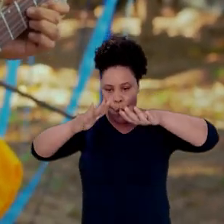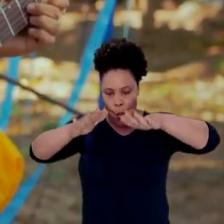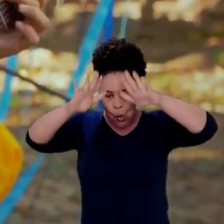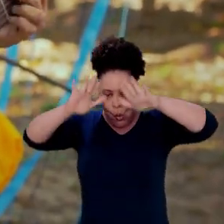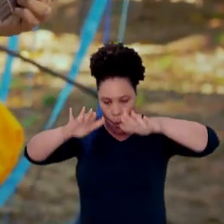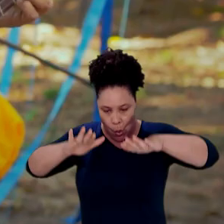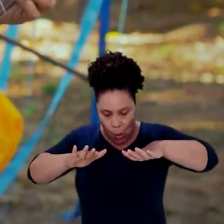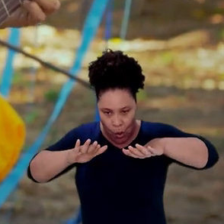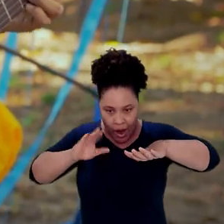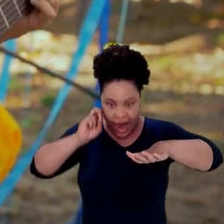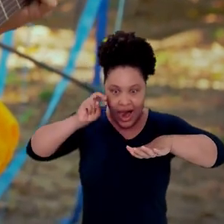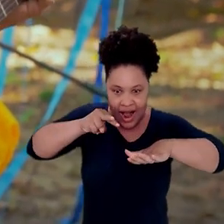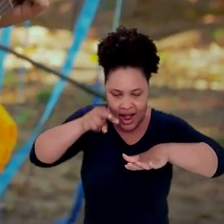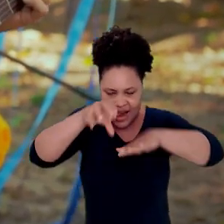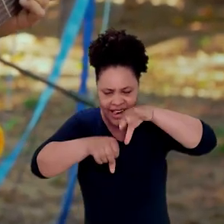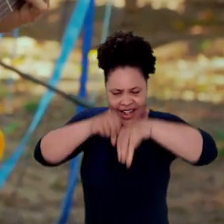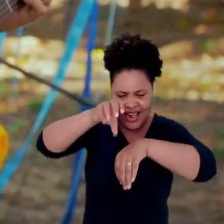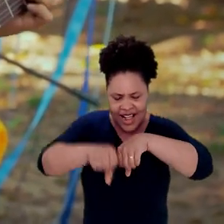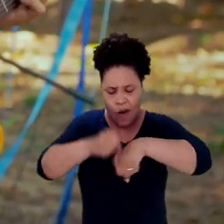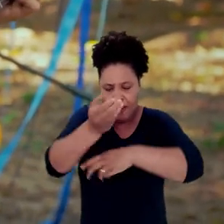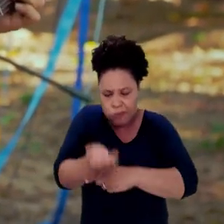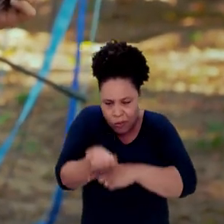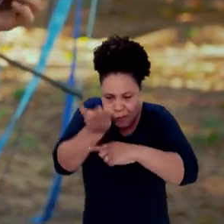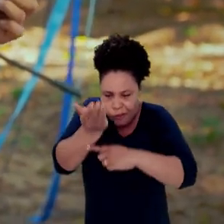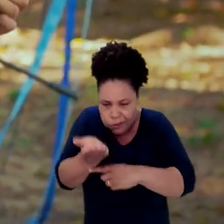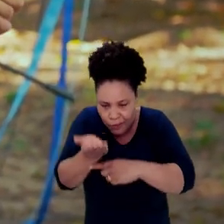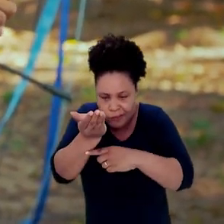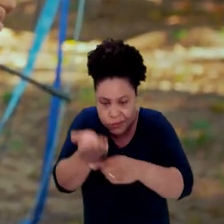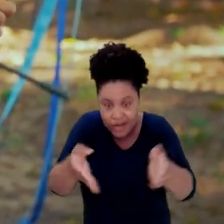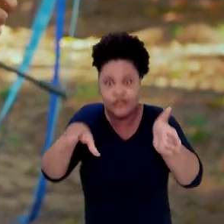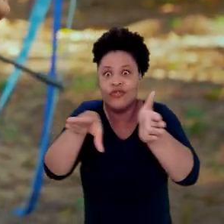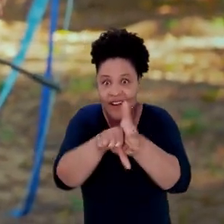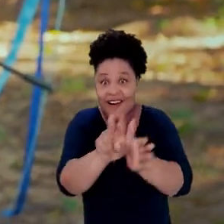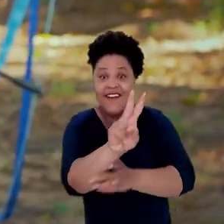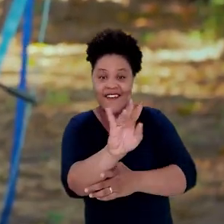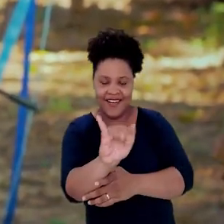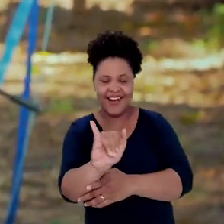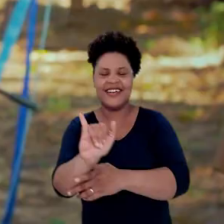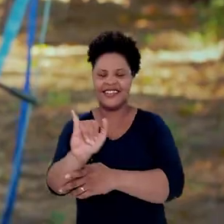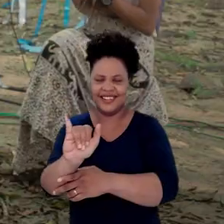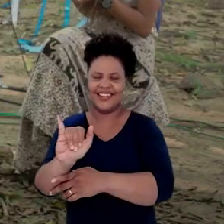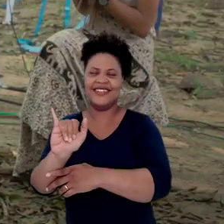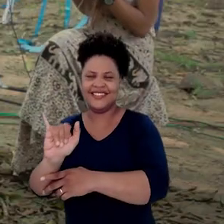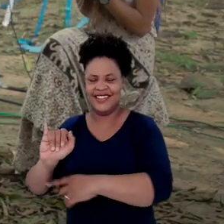aproveite que a maré baixou, a coroa já clareou, jangadeiro vem do